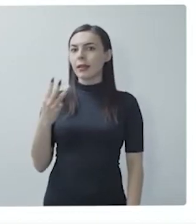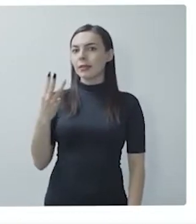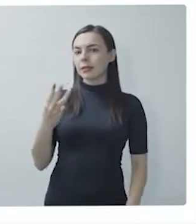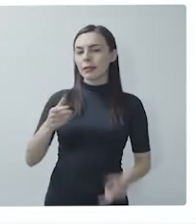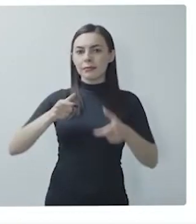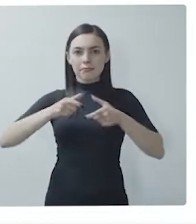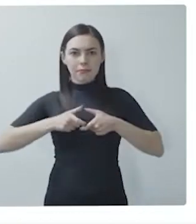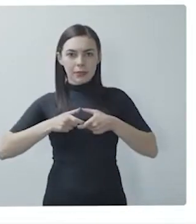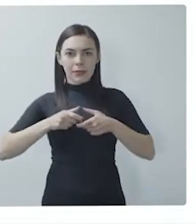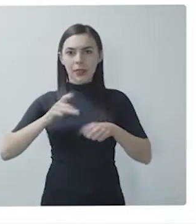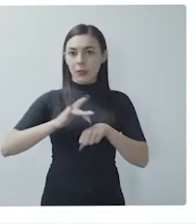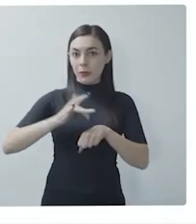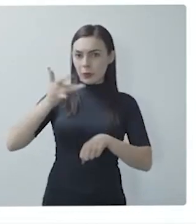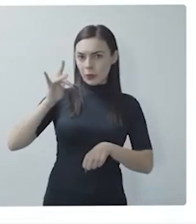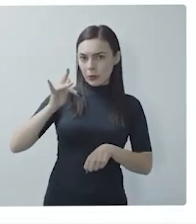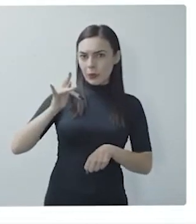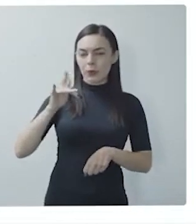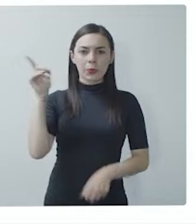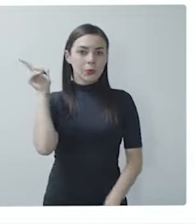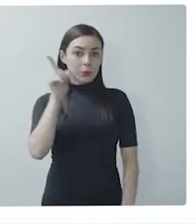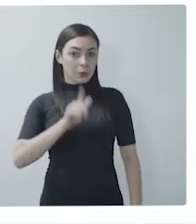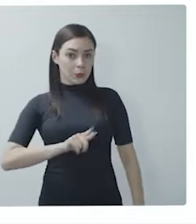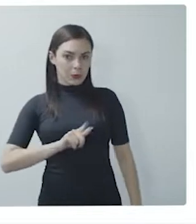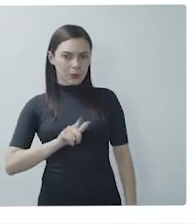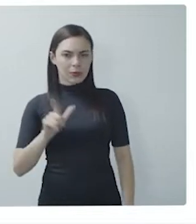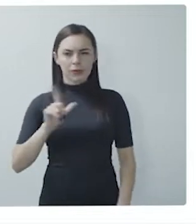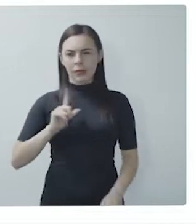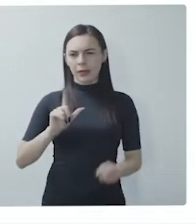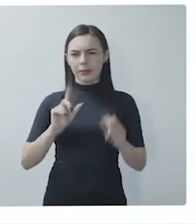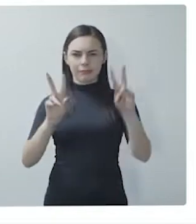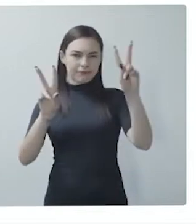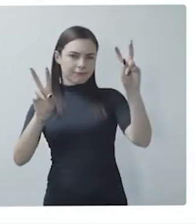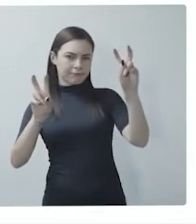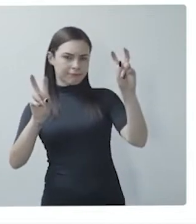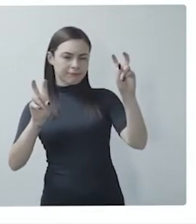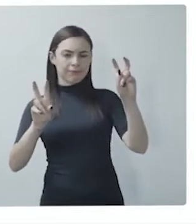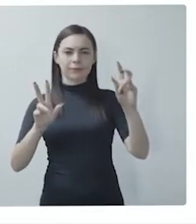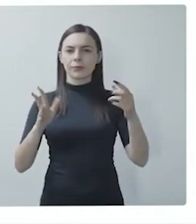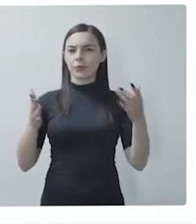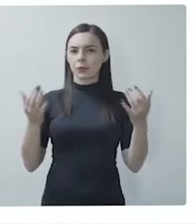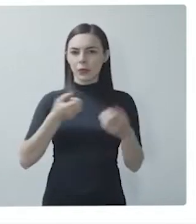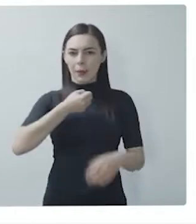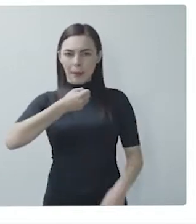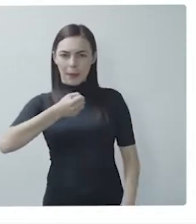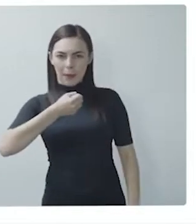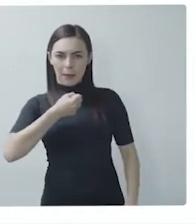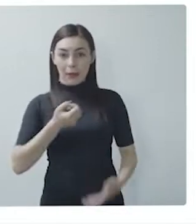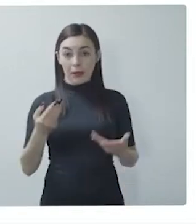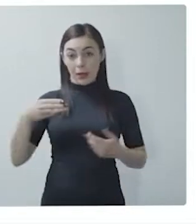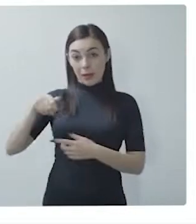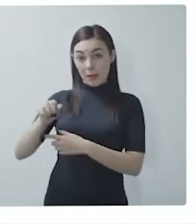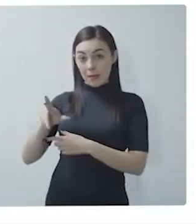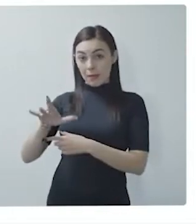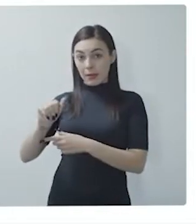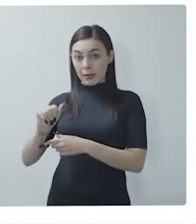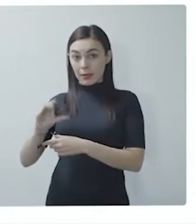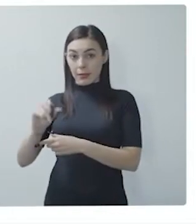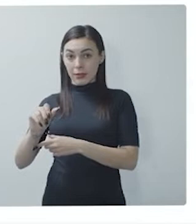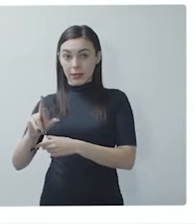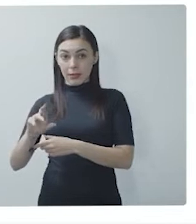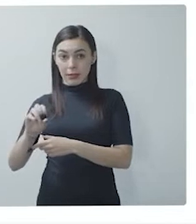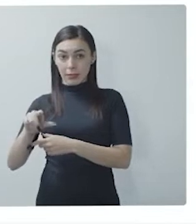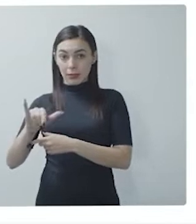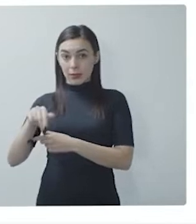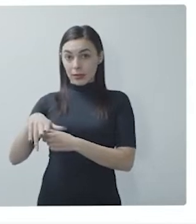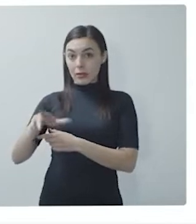3 ouros e de um. Então, como diz aqui no título da nossa reportagem, Maria Carolina Santiago, dona